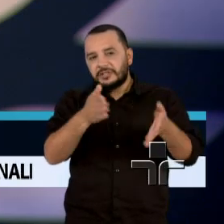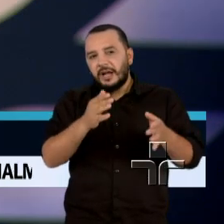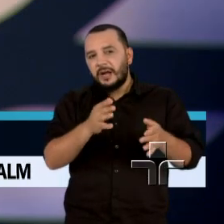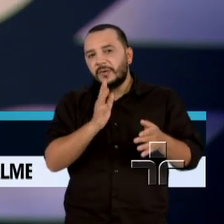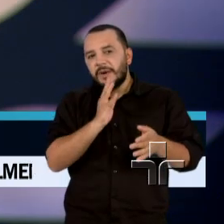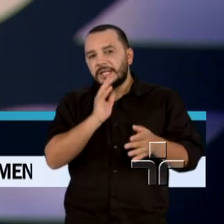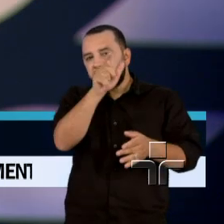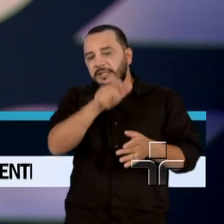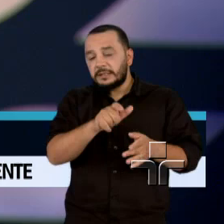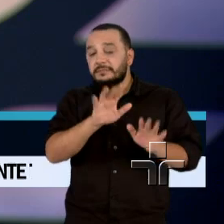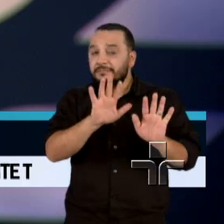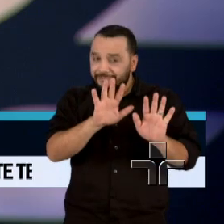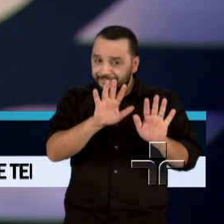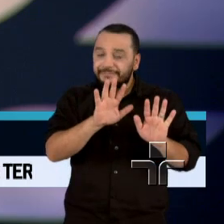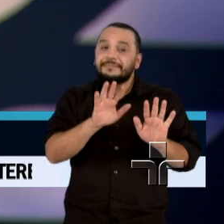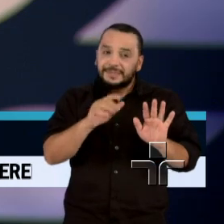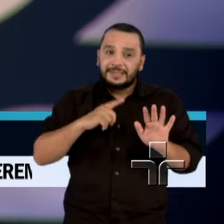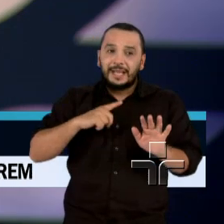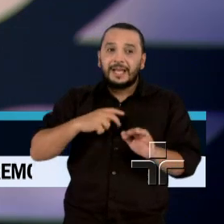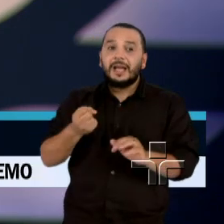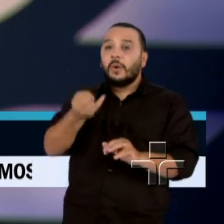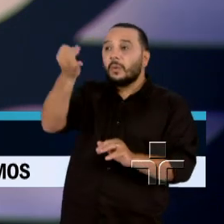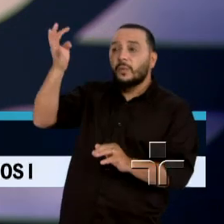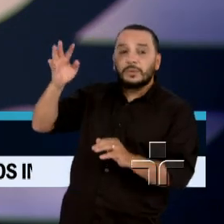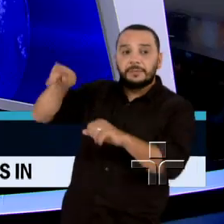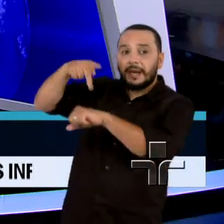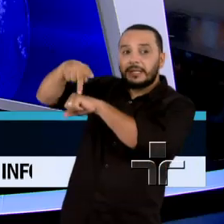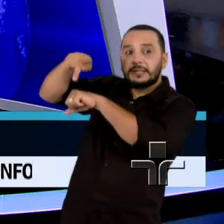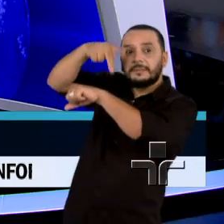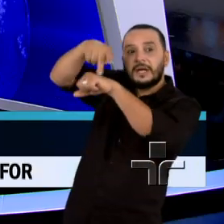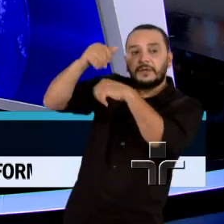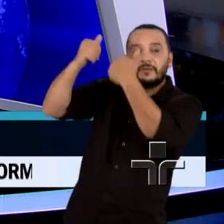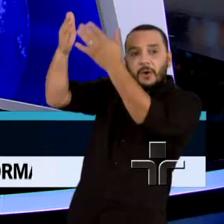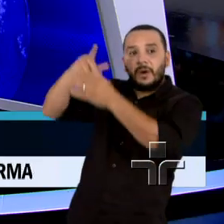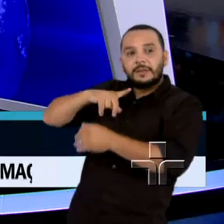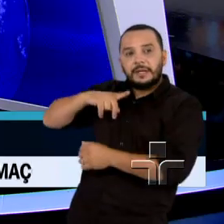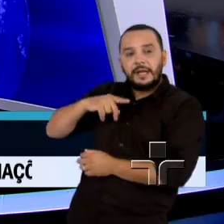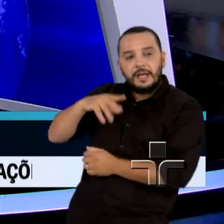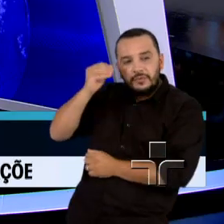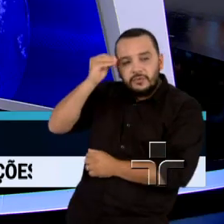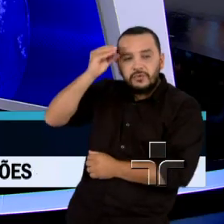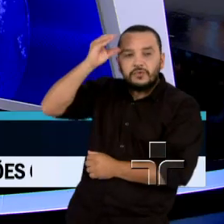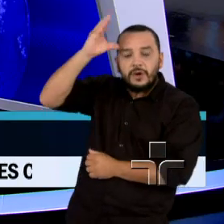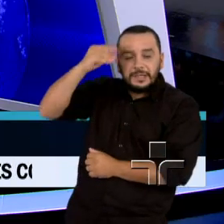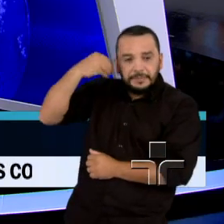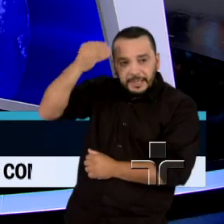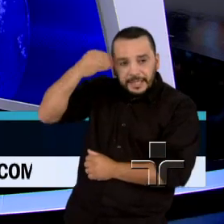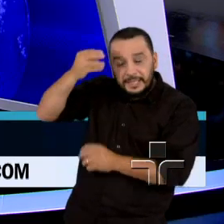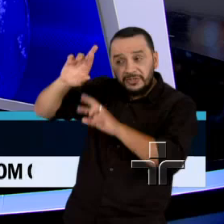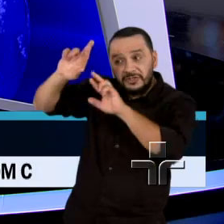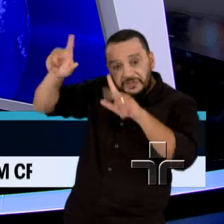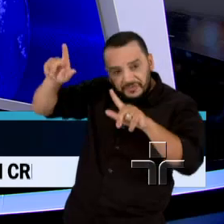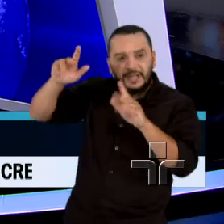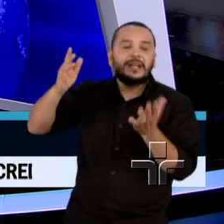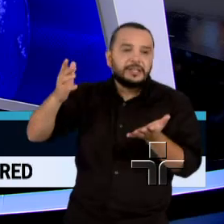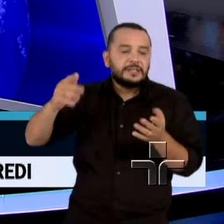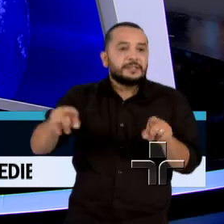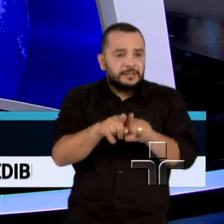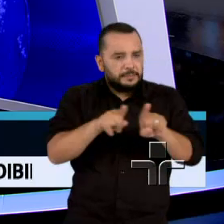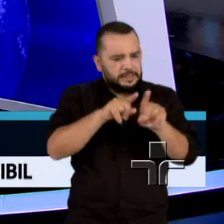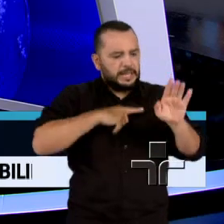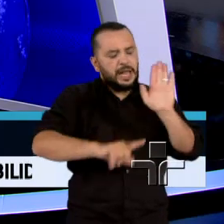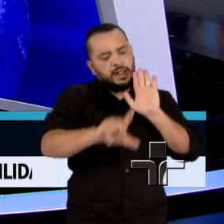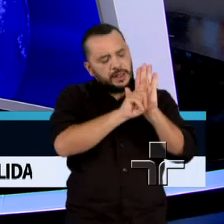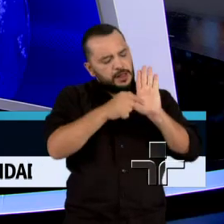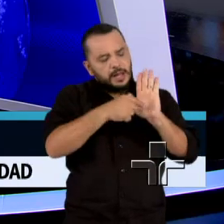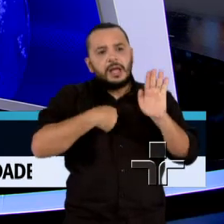se apropriado desse conhecimento. E, mais do que isso, a gente tem uma legislação, né, o Código de Processo disciplina como é que se